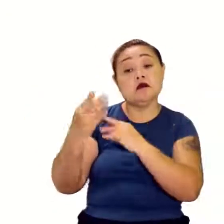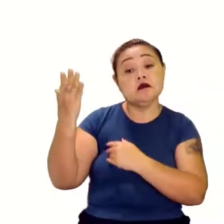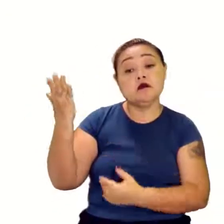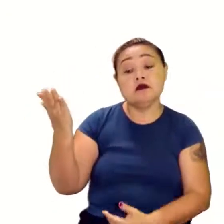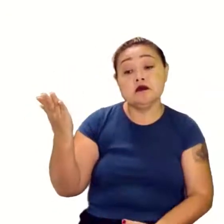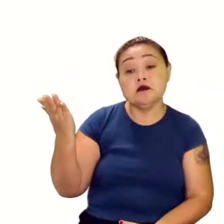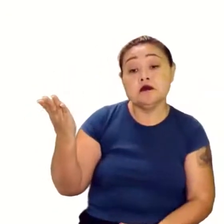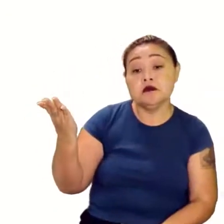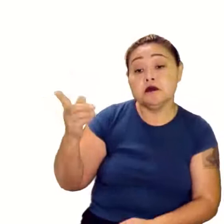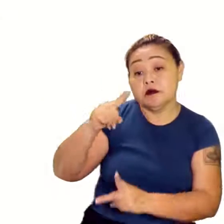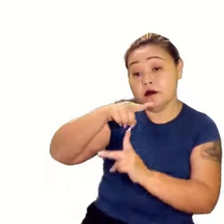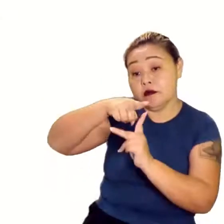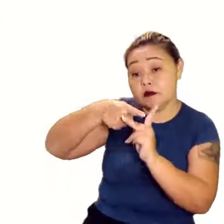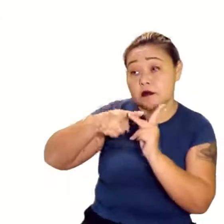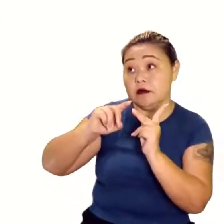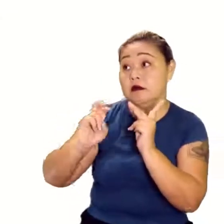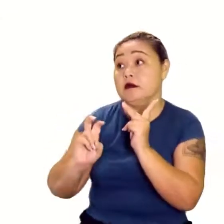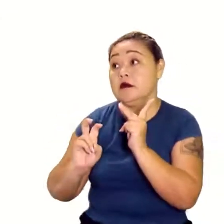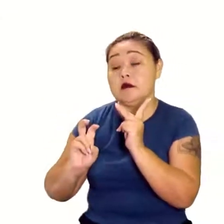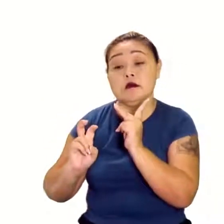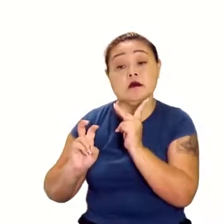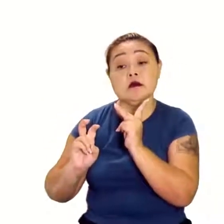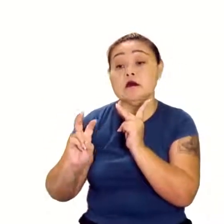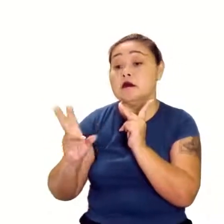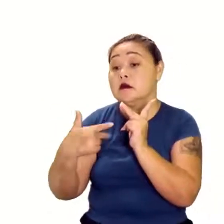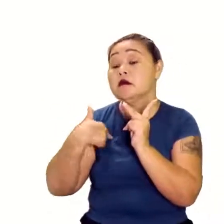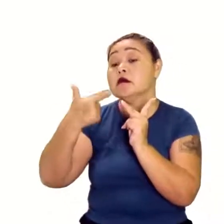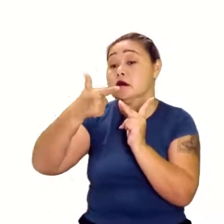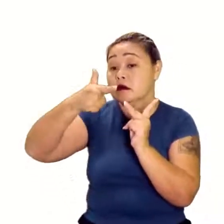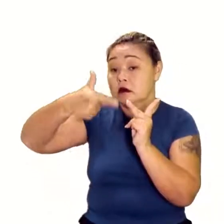5. Lembrando que raiz de 5. Isso, né? a raiz você vai